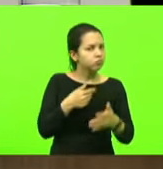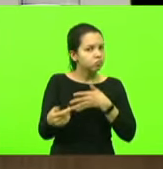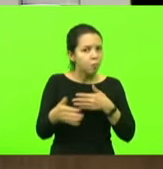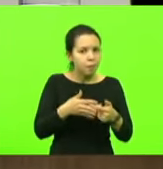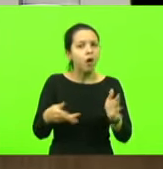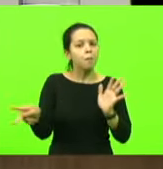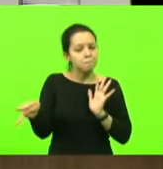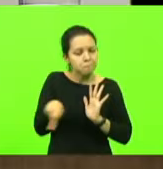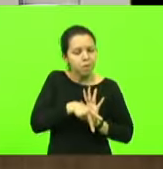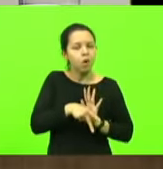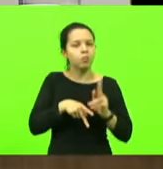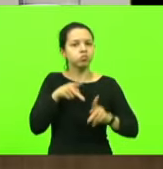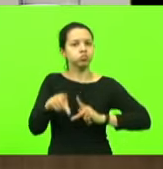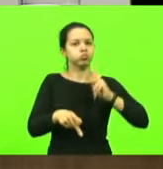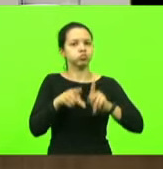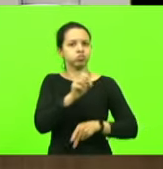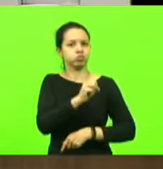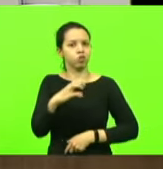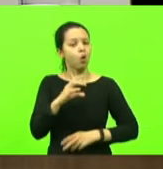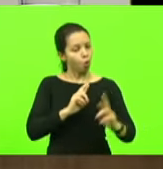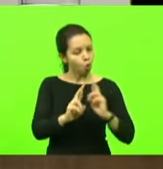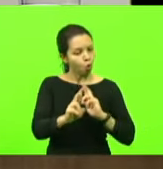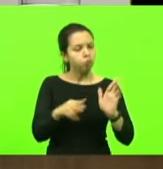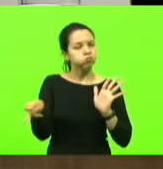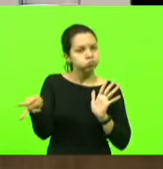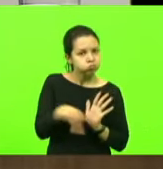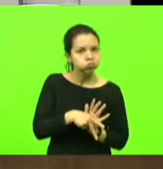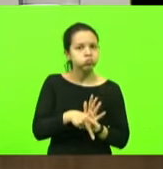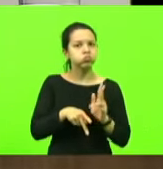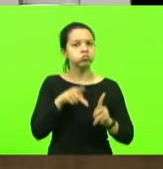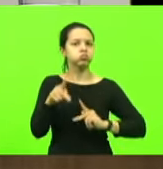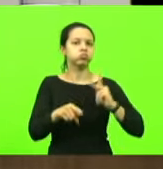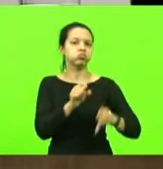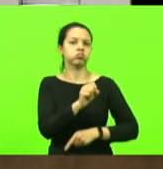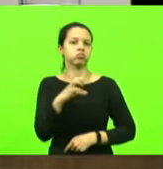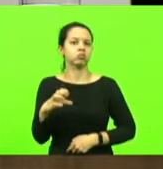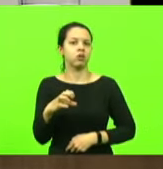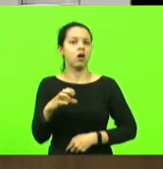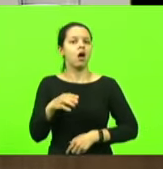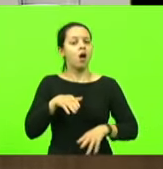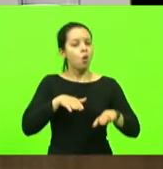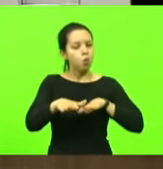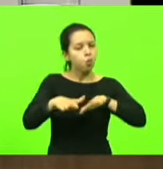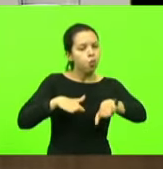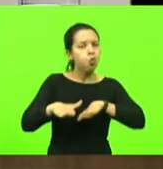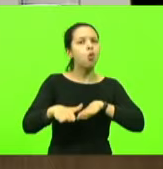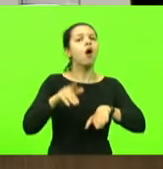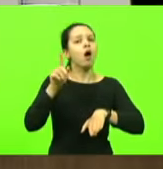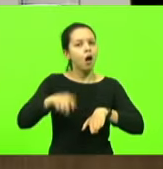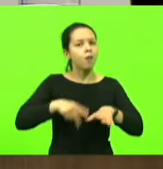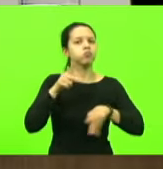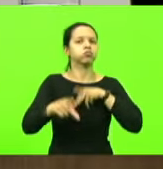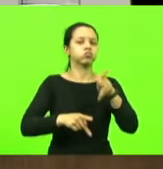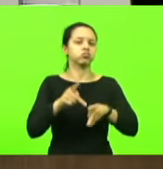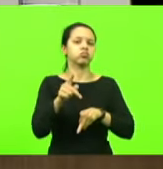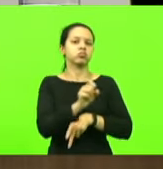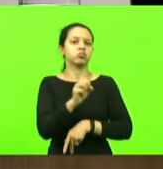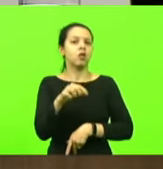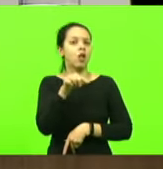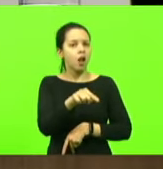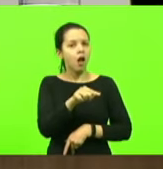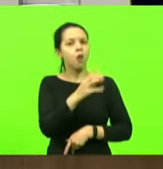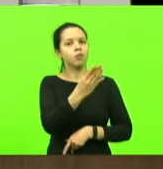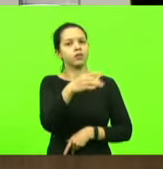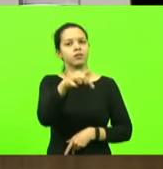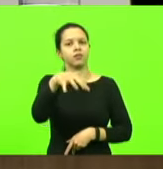catarinenses. A rodovia é dos catarinenses. Transitam os catarinenses pela 470. E o